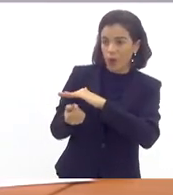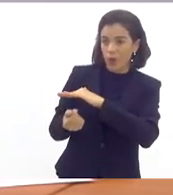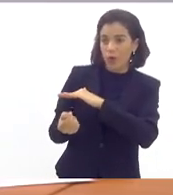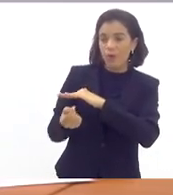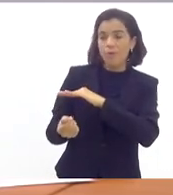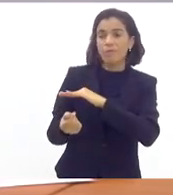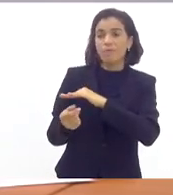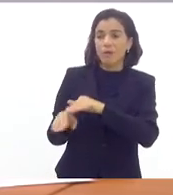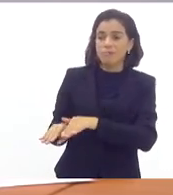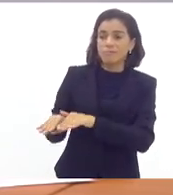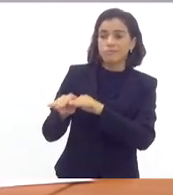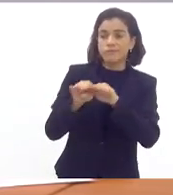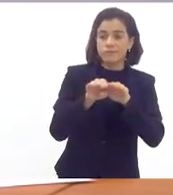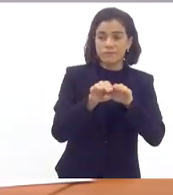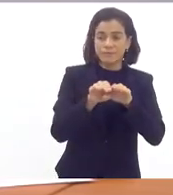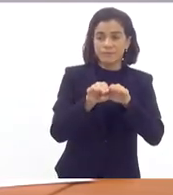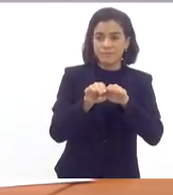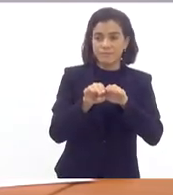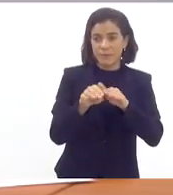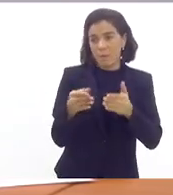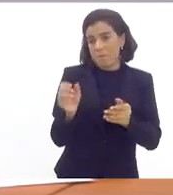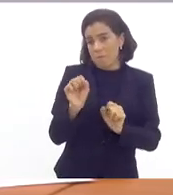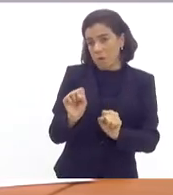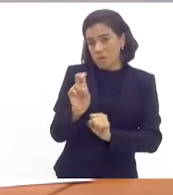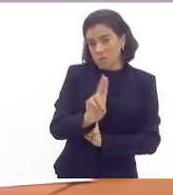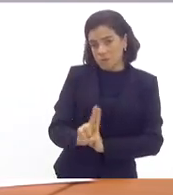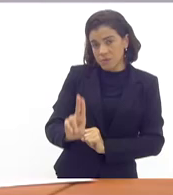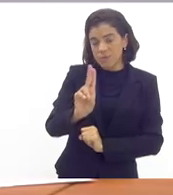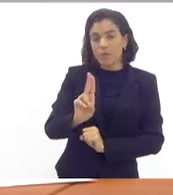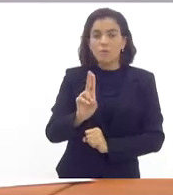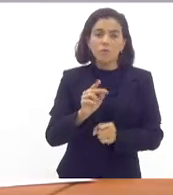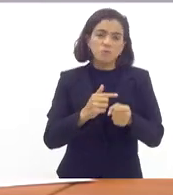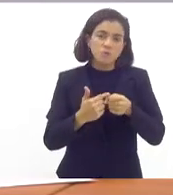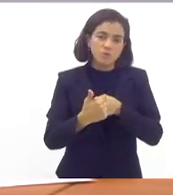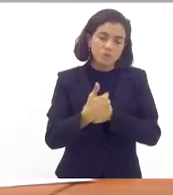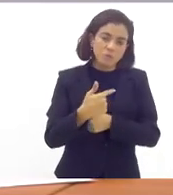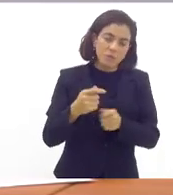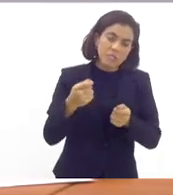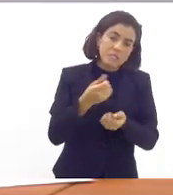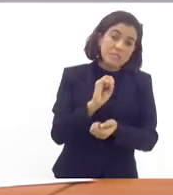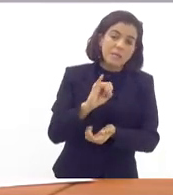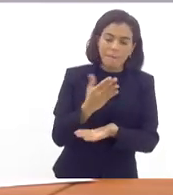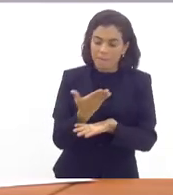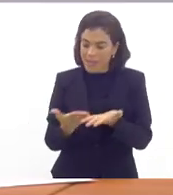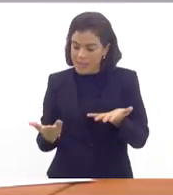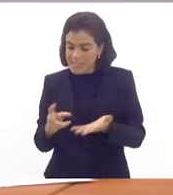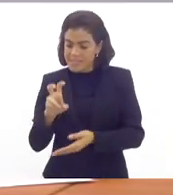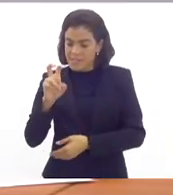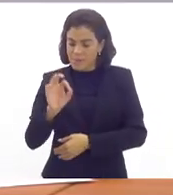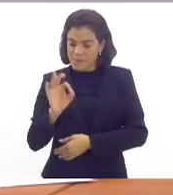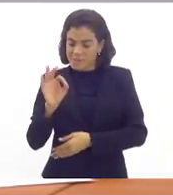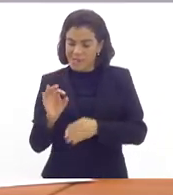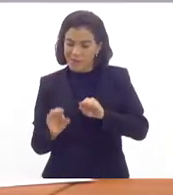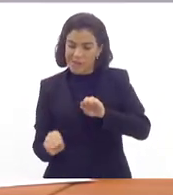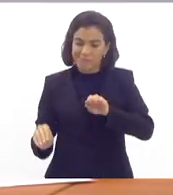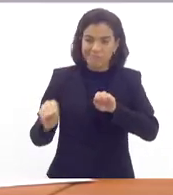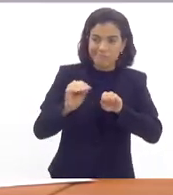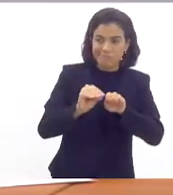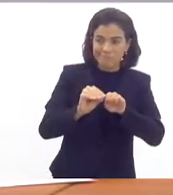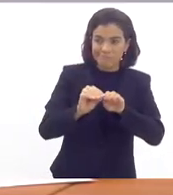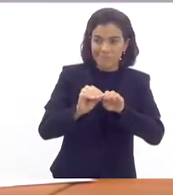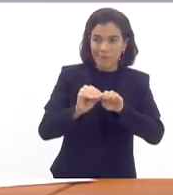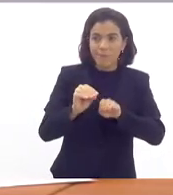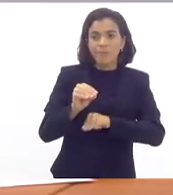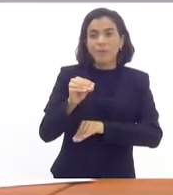equalizar possíveis perdas, isso poderia ser usado para os municípios que eventualmente pudessem perder a arrecadação, por que